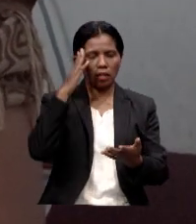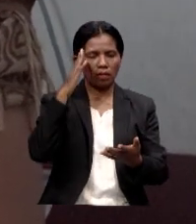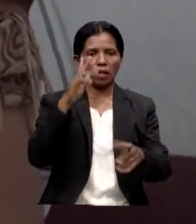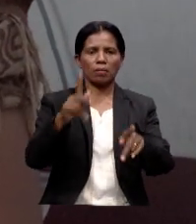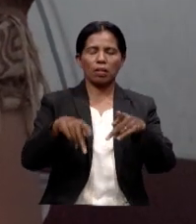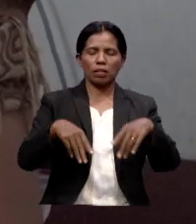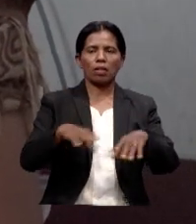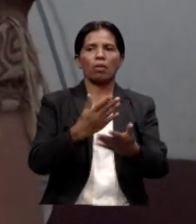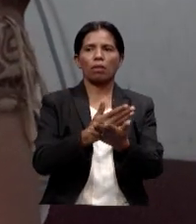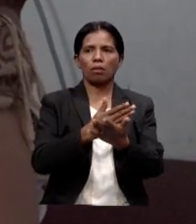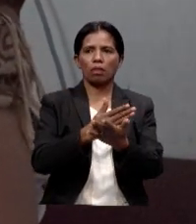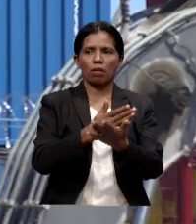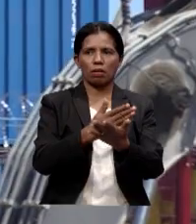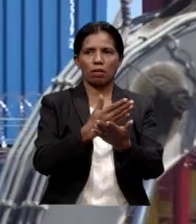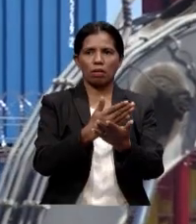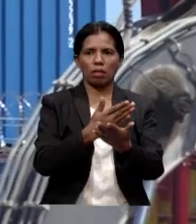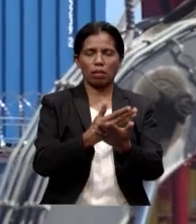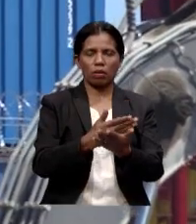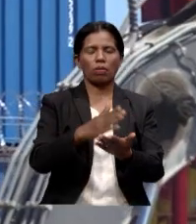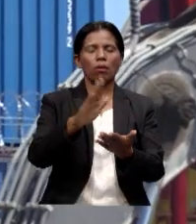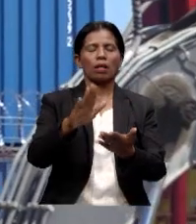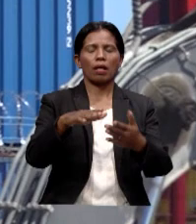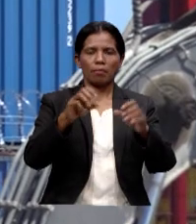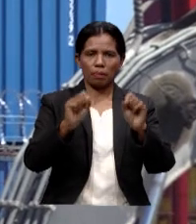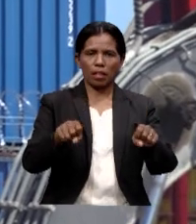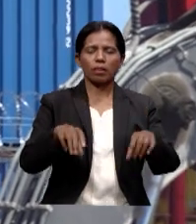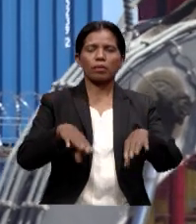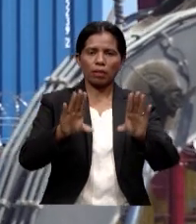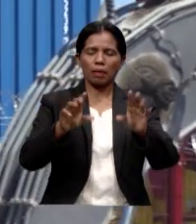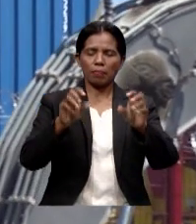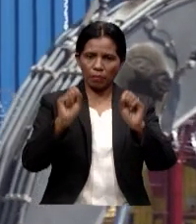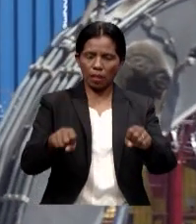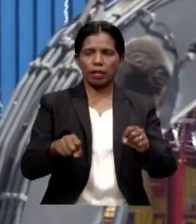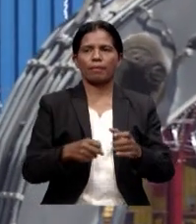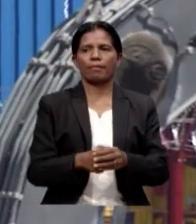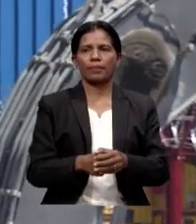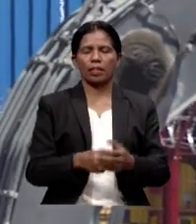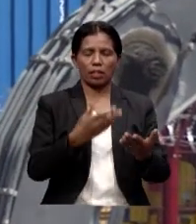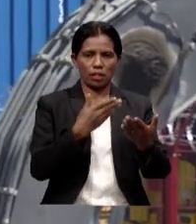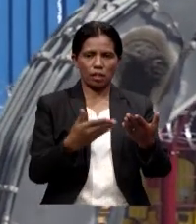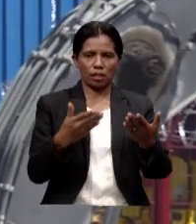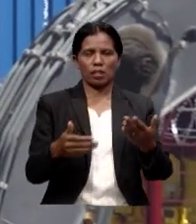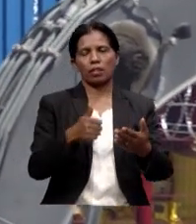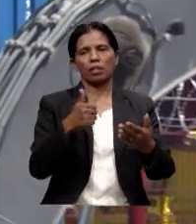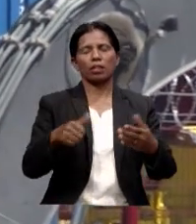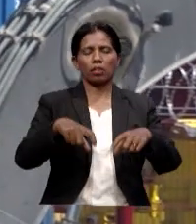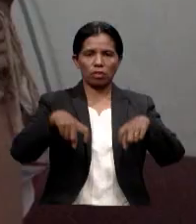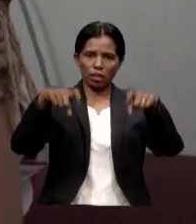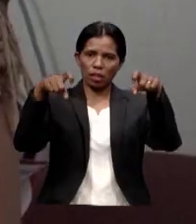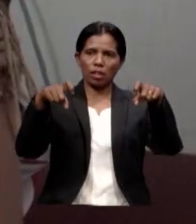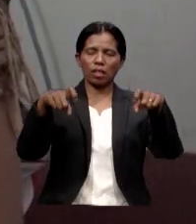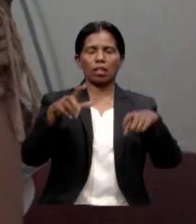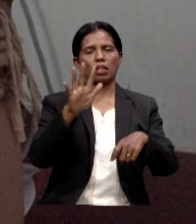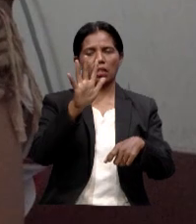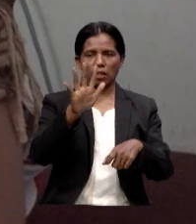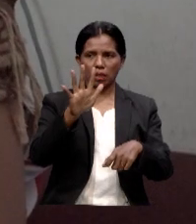ni pola bele atau faang vali bele kele idan ide. Ia sasang balung ya kontainer 5 hansen ni se